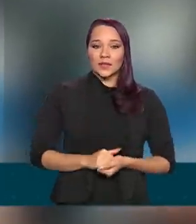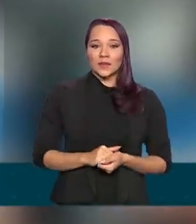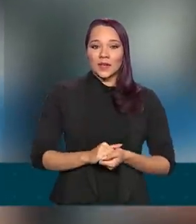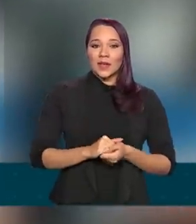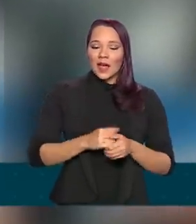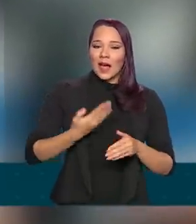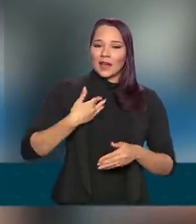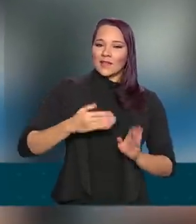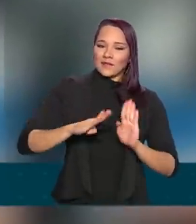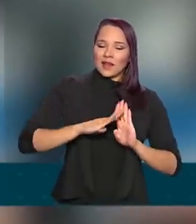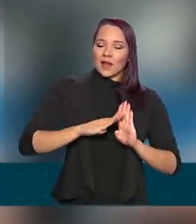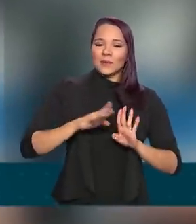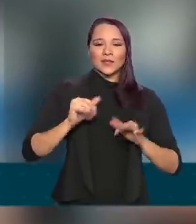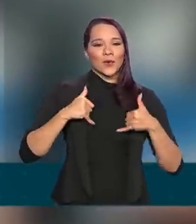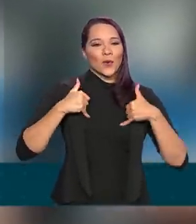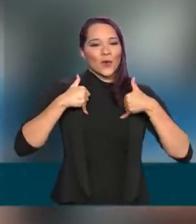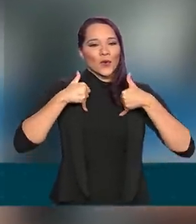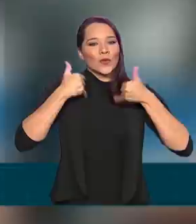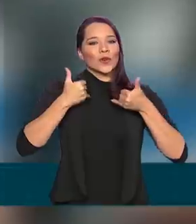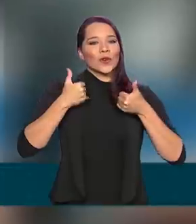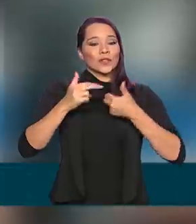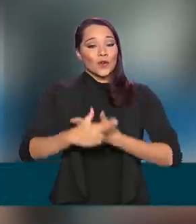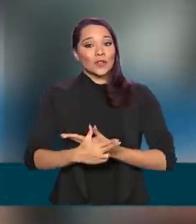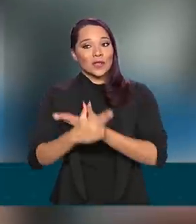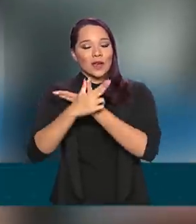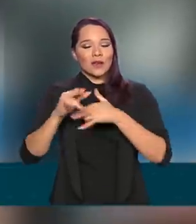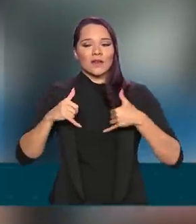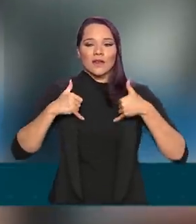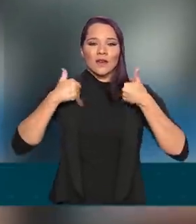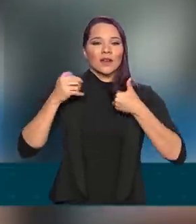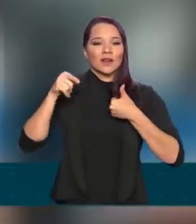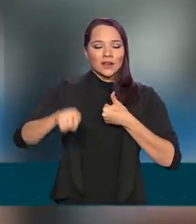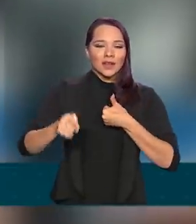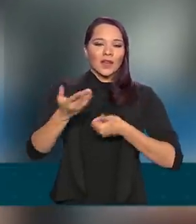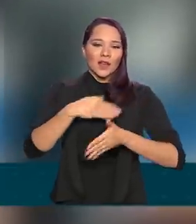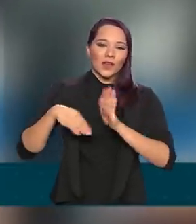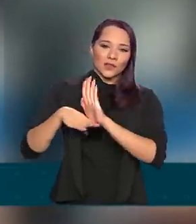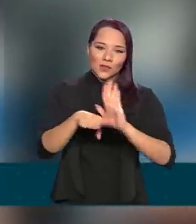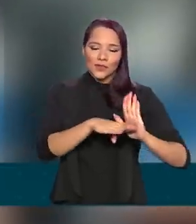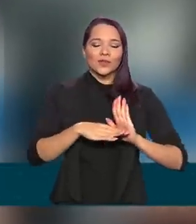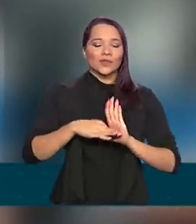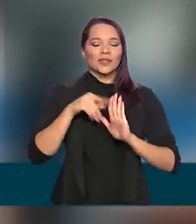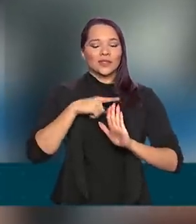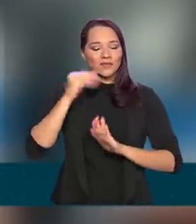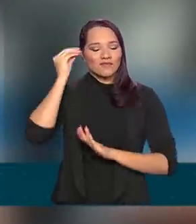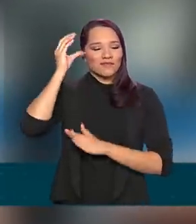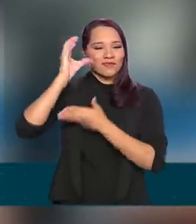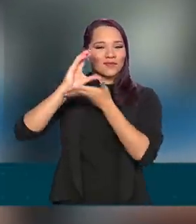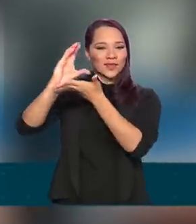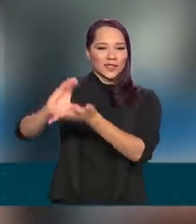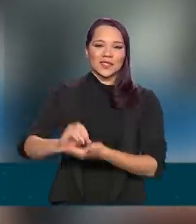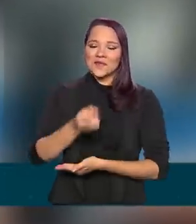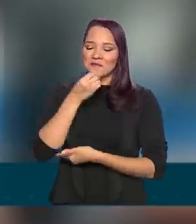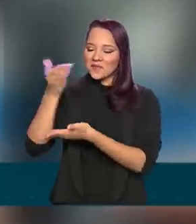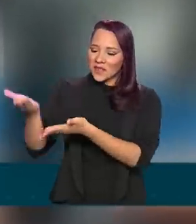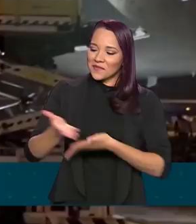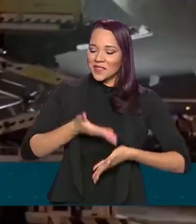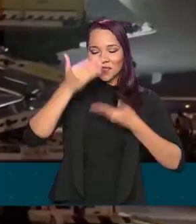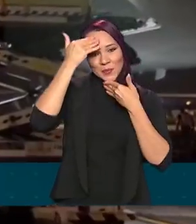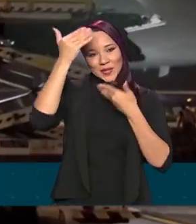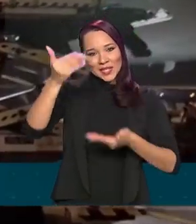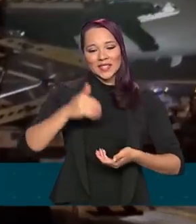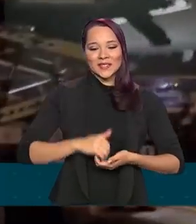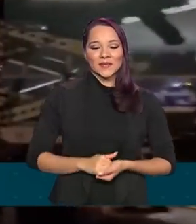a FAB se sente orgulhosa de controlar este voo, cuja valorosa contribuição tem seu justo reconhecimento. Bem-vindos e obrigado.